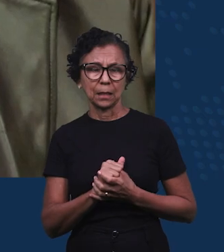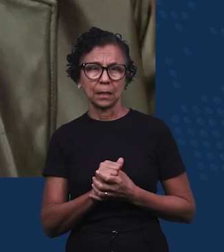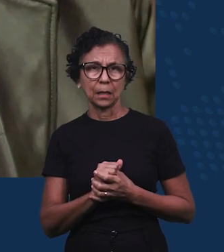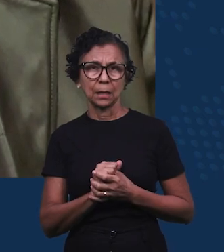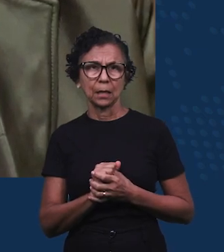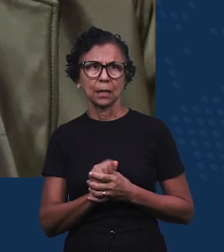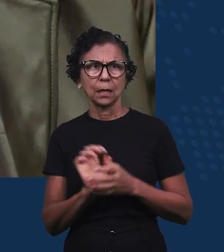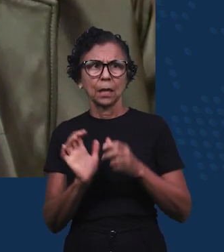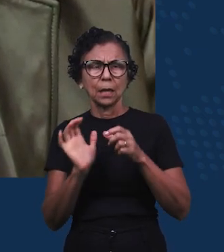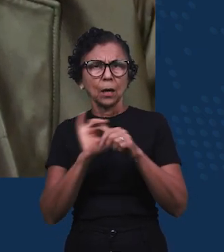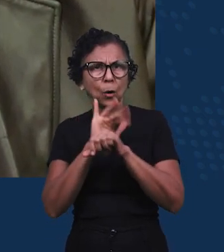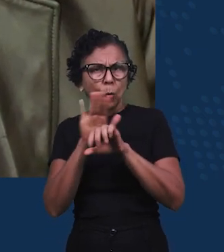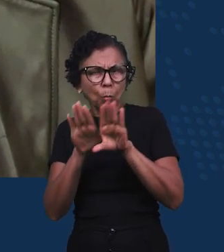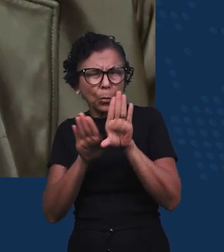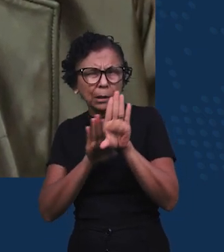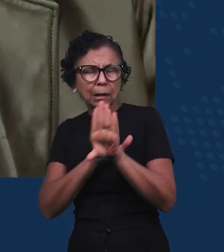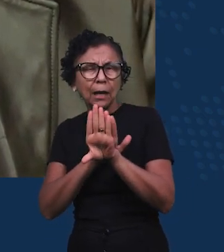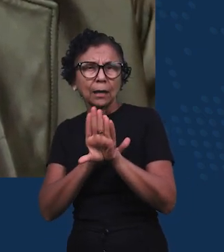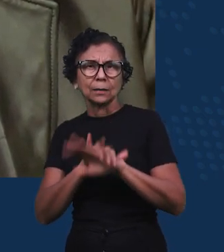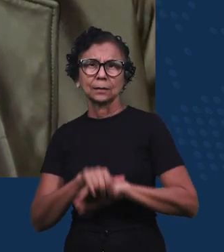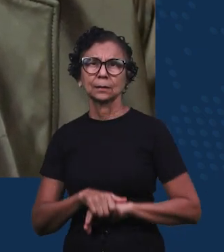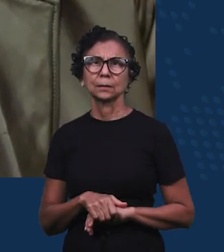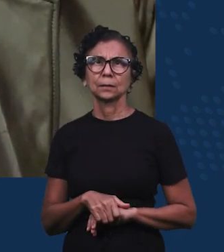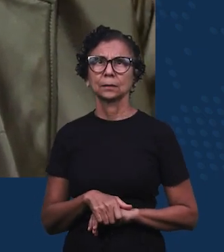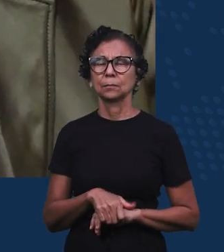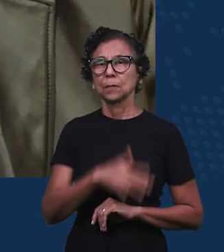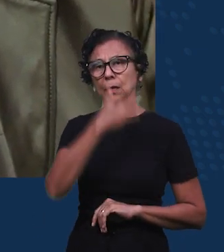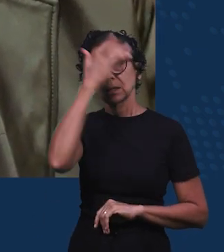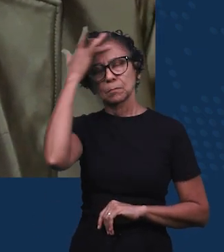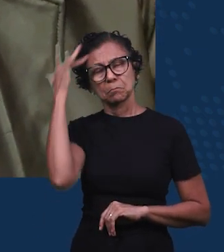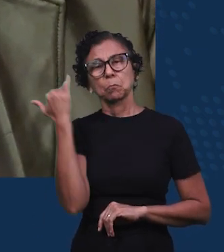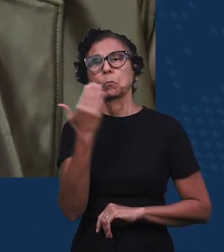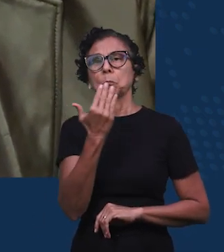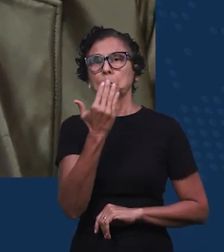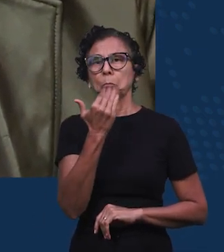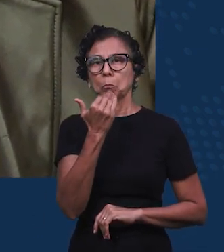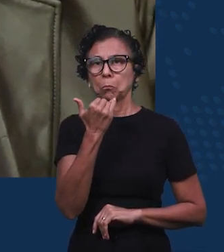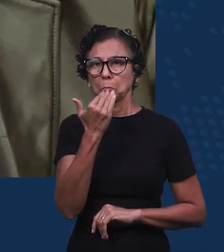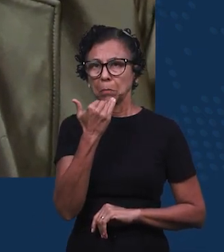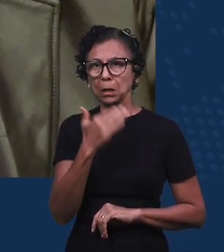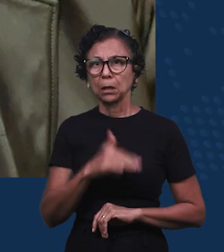ela é oculta? Porque as pessoas estão comendo, não estão